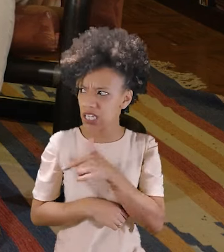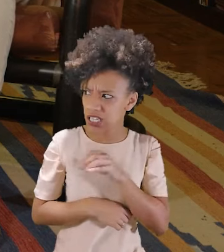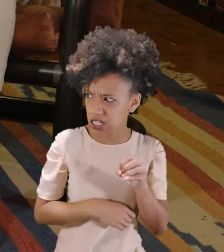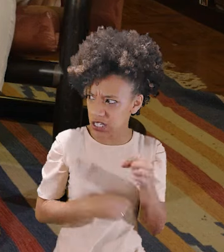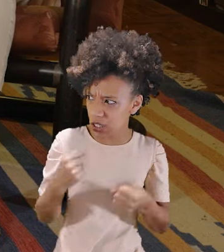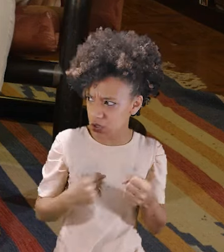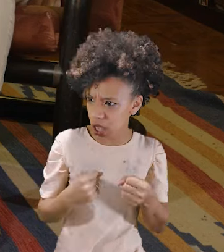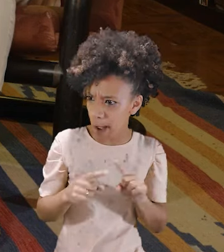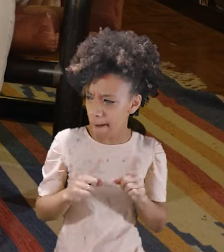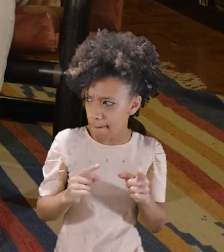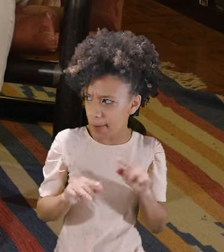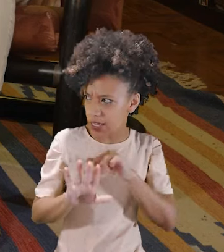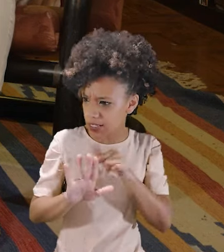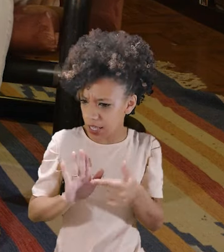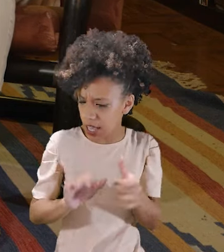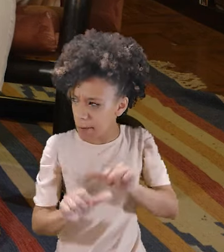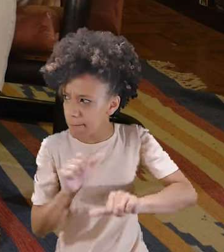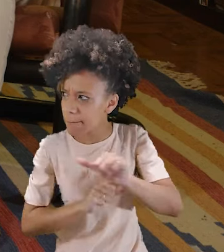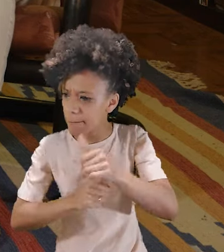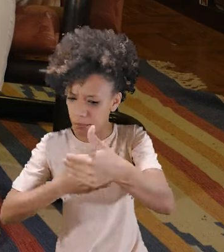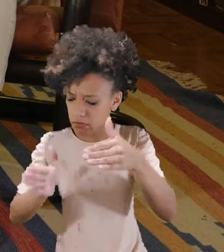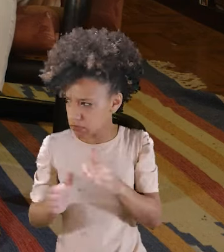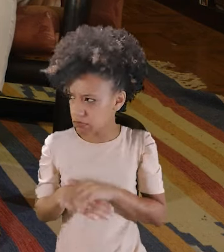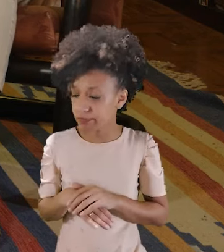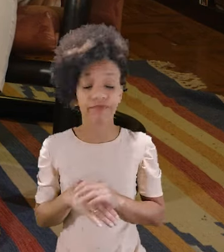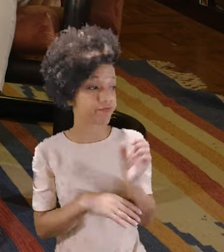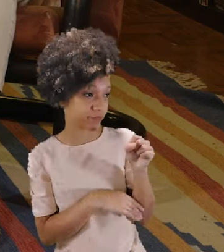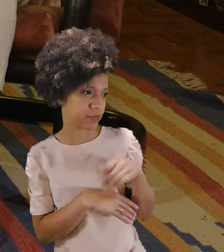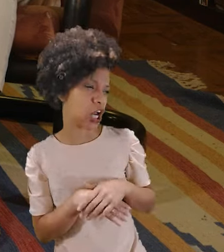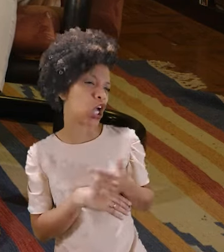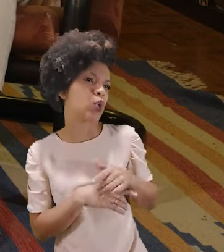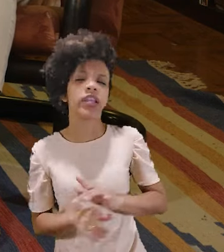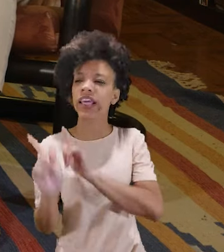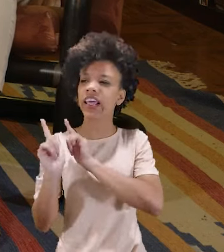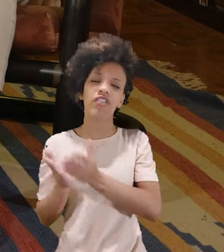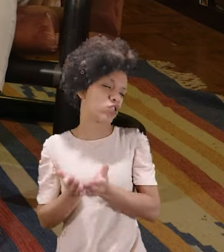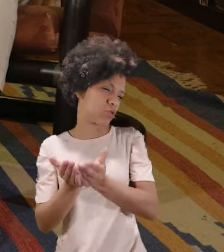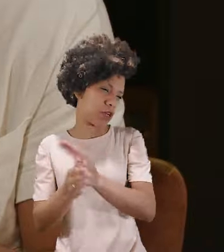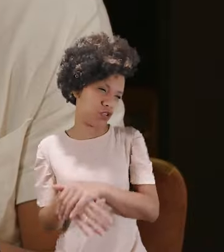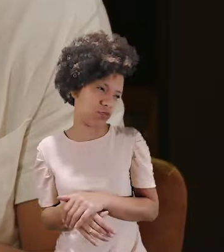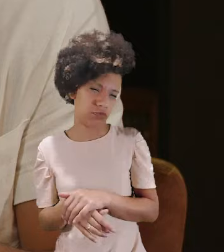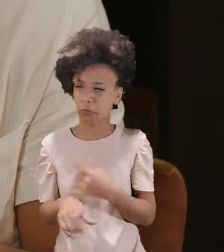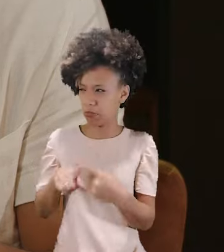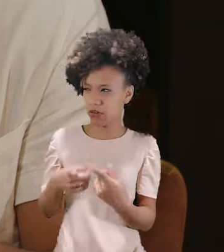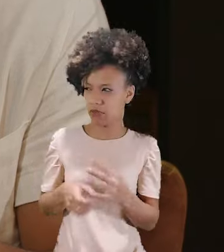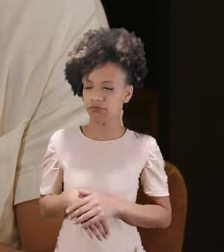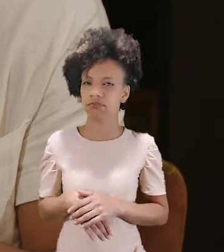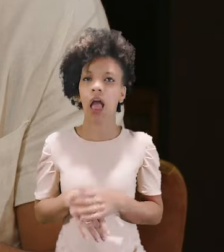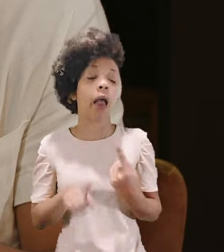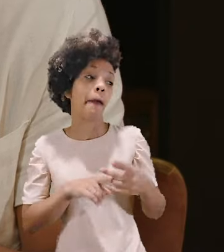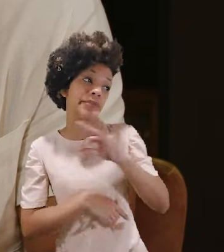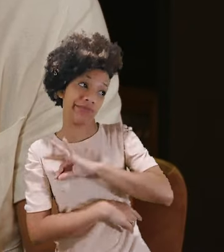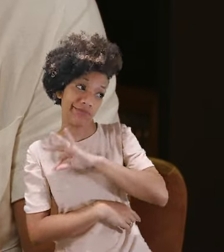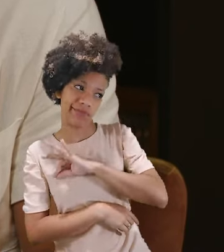caraca 700 caminhões de carga na sim um navio E por que que não tem greve dos marítimos cara porque eu acho